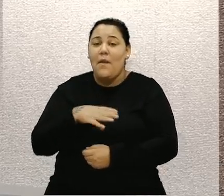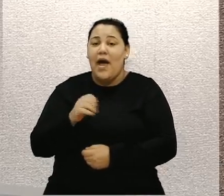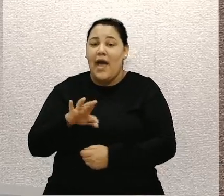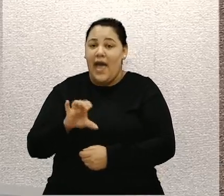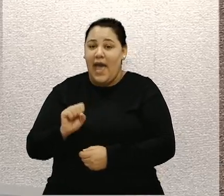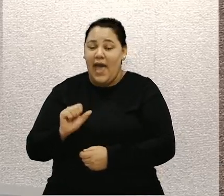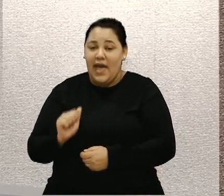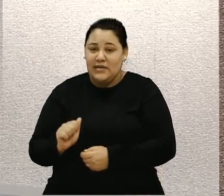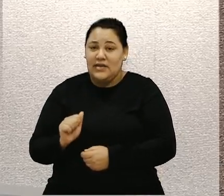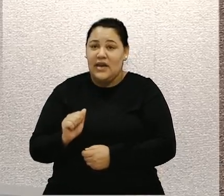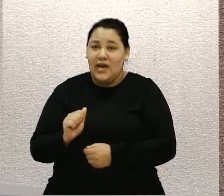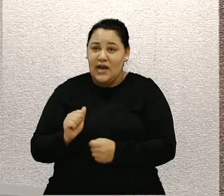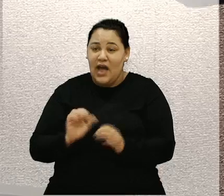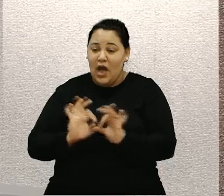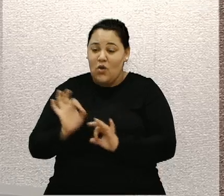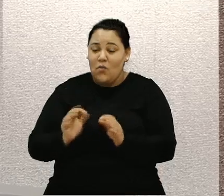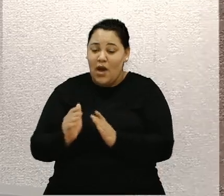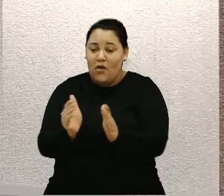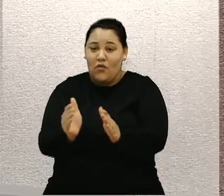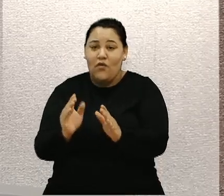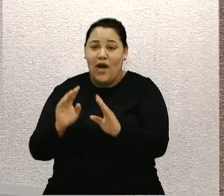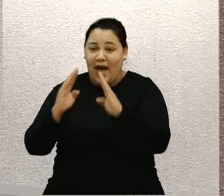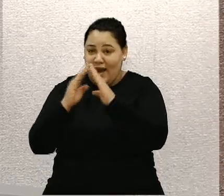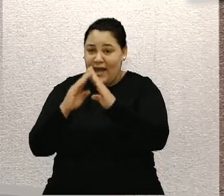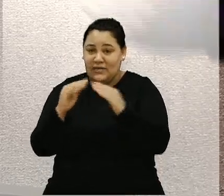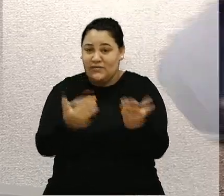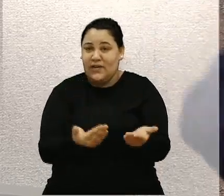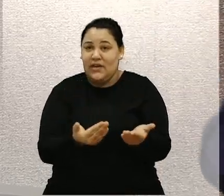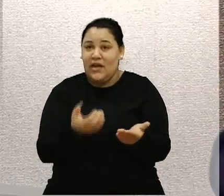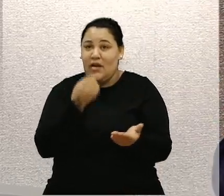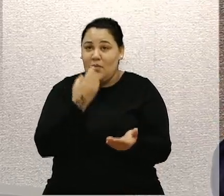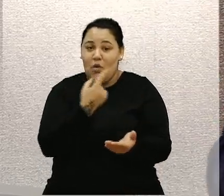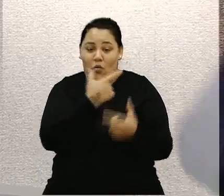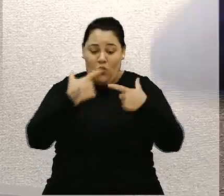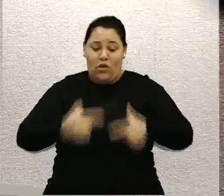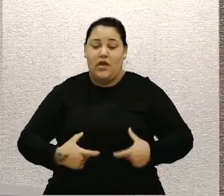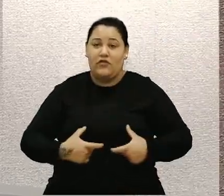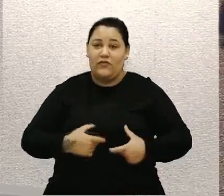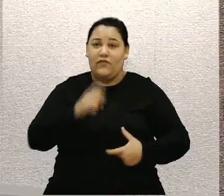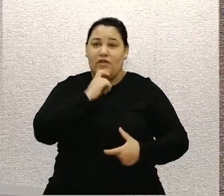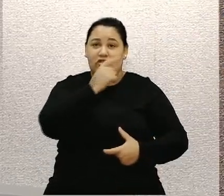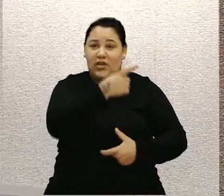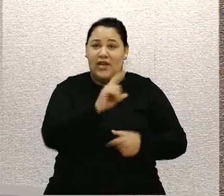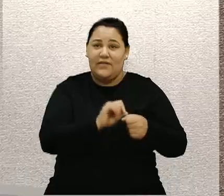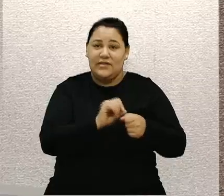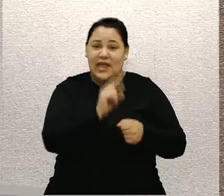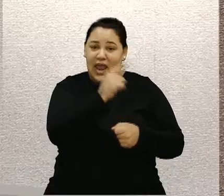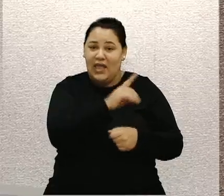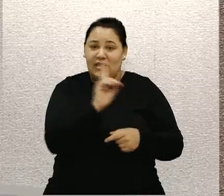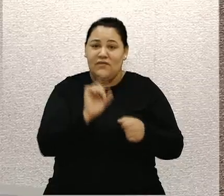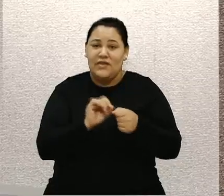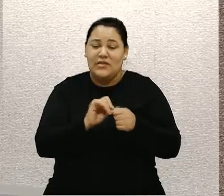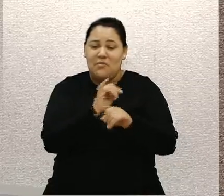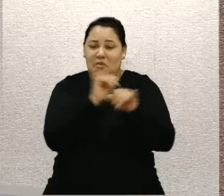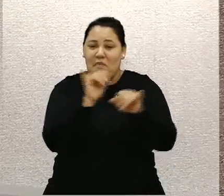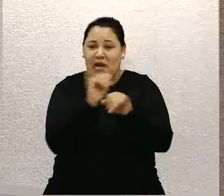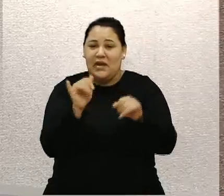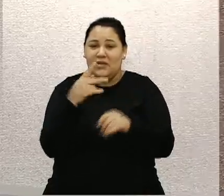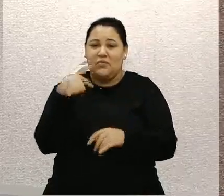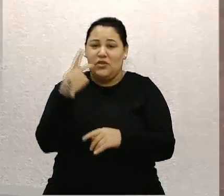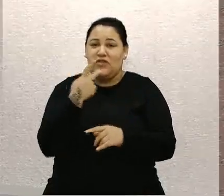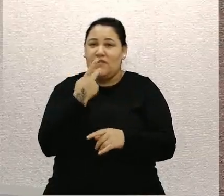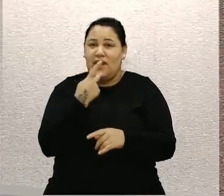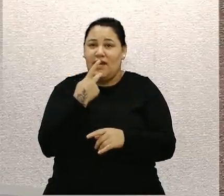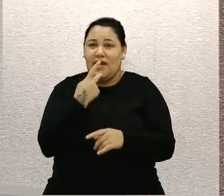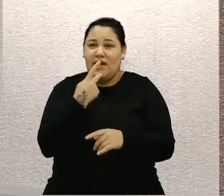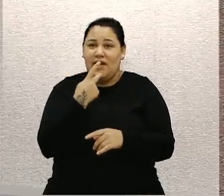com a próxima chuvarada que der, é bom levar lá o Colete Verde lá e as patrolas fazer lá, não fazer coisa eleitoreira ali, para dizer que estão trabalhando agora.